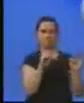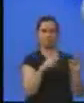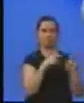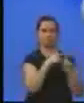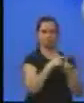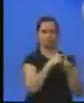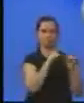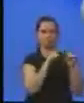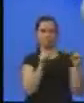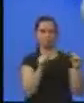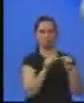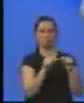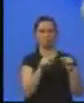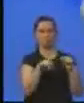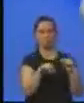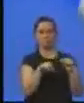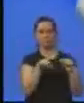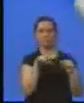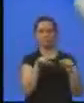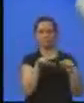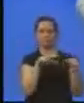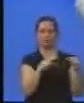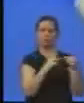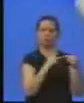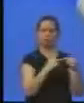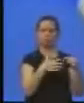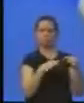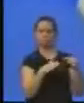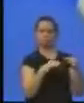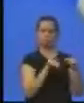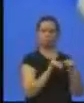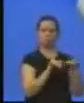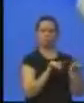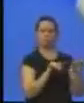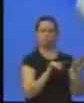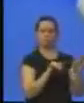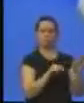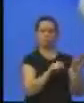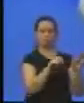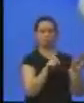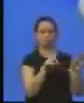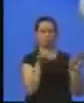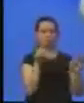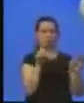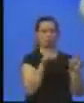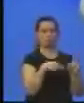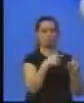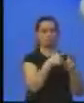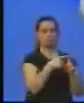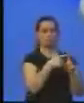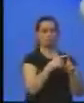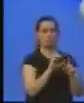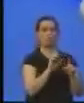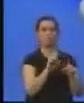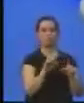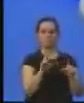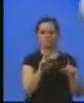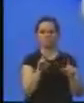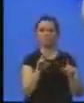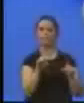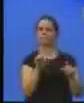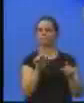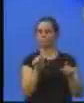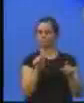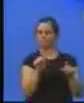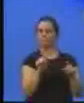Δx, aproximadamente, porque não é o valor exato, f de x0 mais derivada no ponto